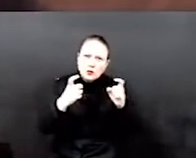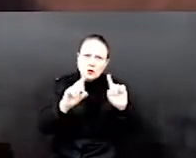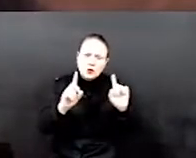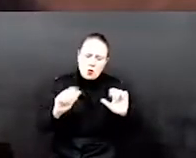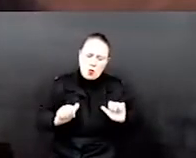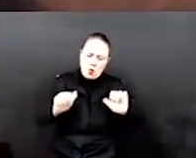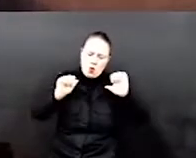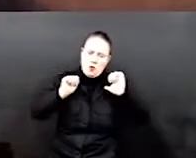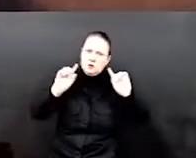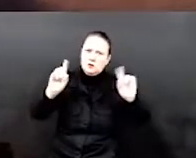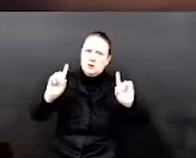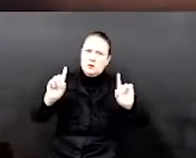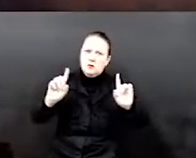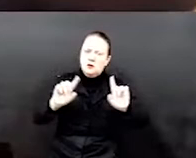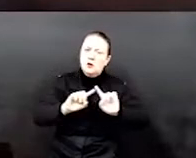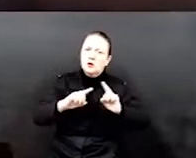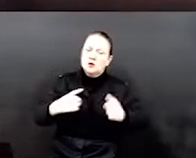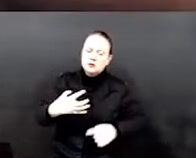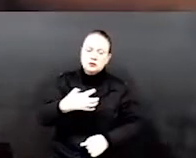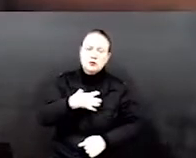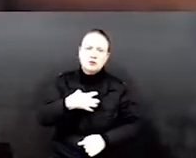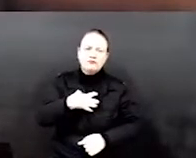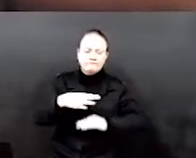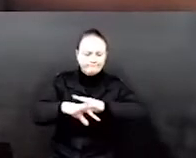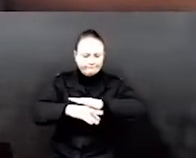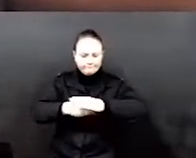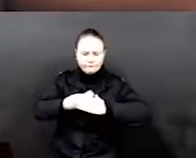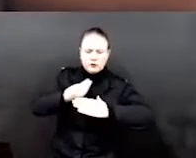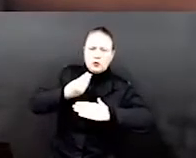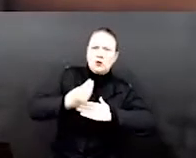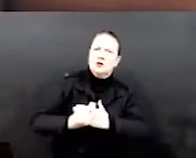leviandade, né, também. É essa dose da,